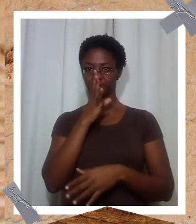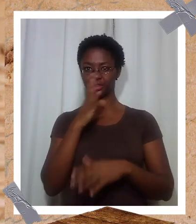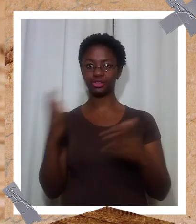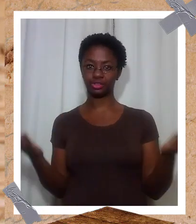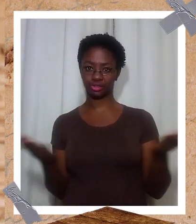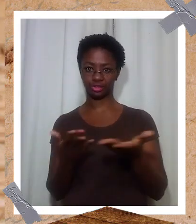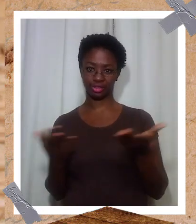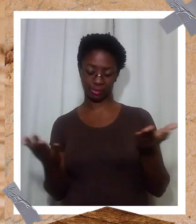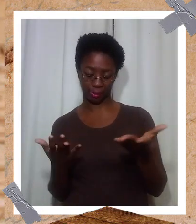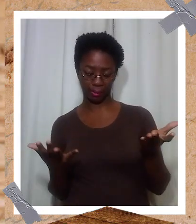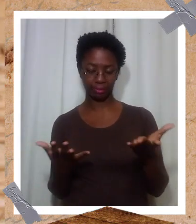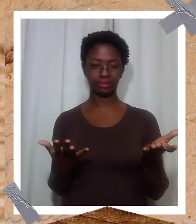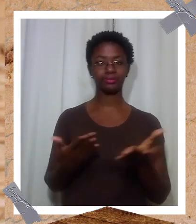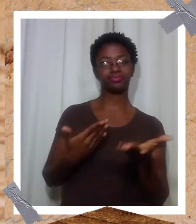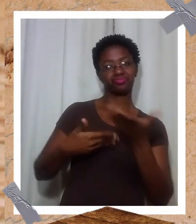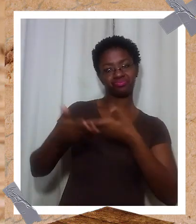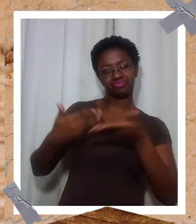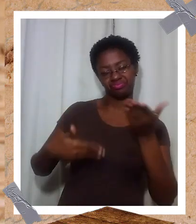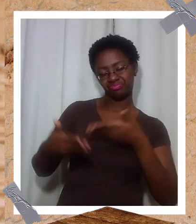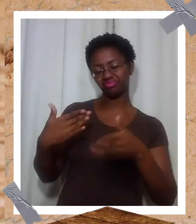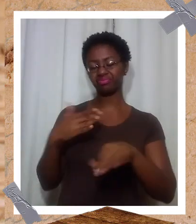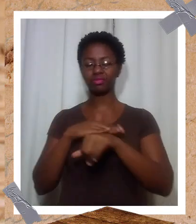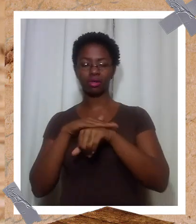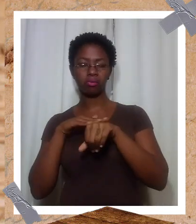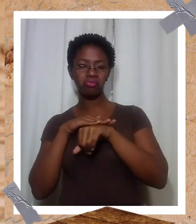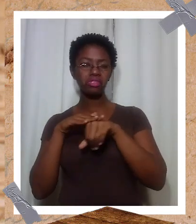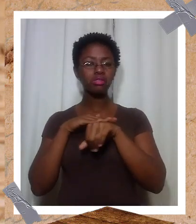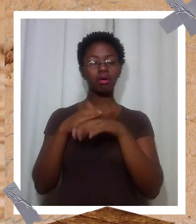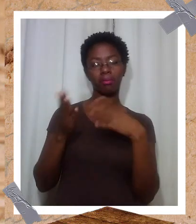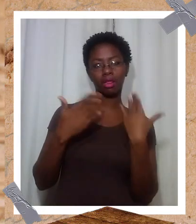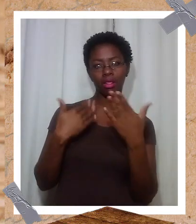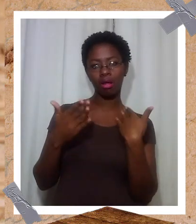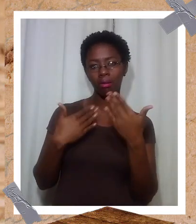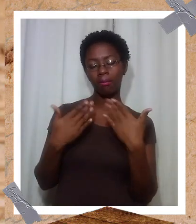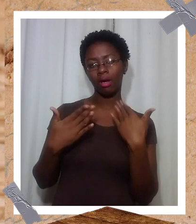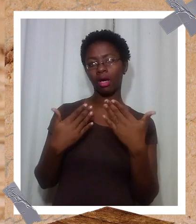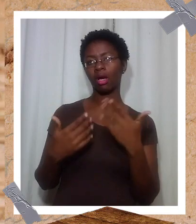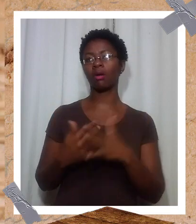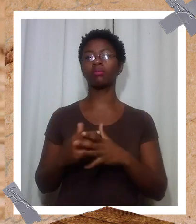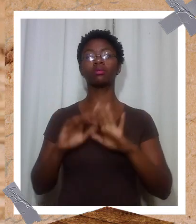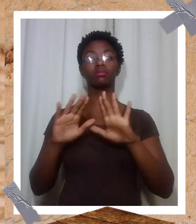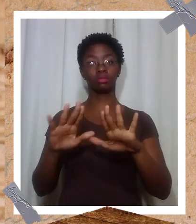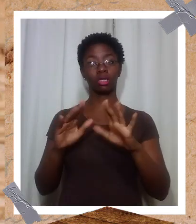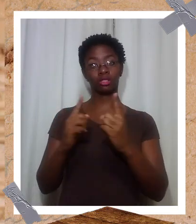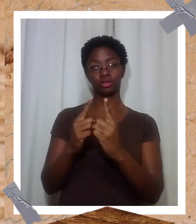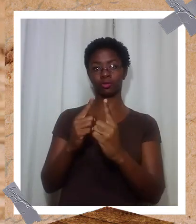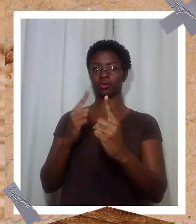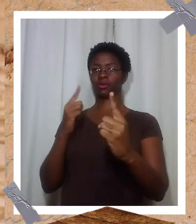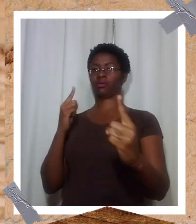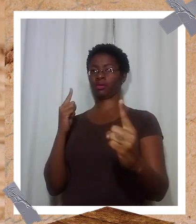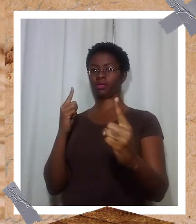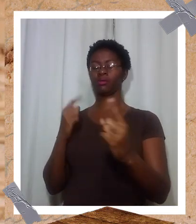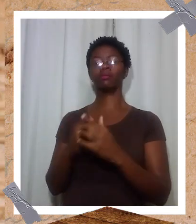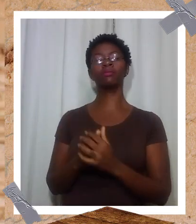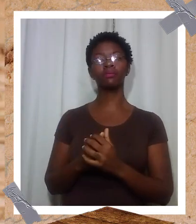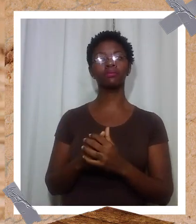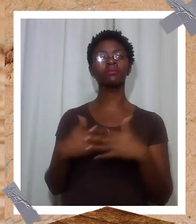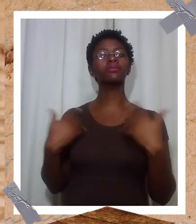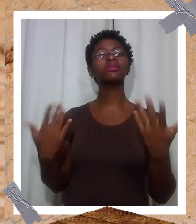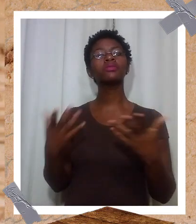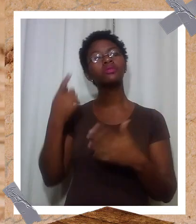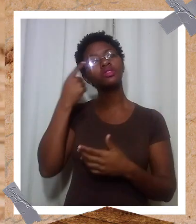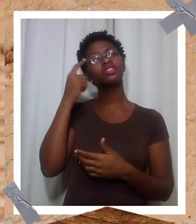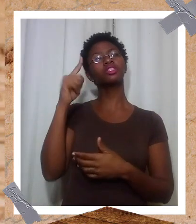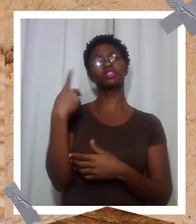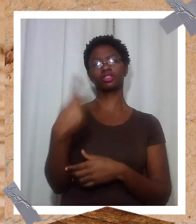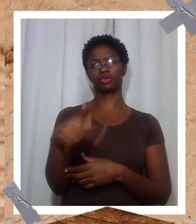te ouvindo, trocando ideia com você em função do nosso momento de isolamento social. Qual era a tua ideia